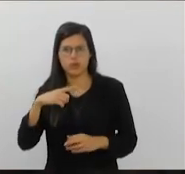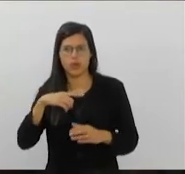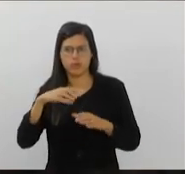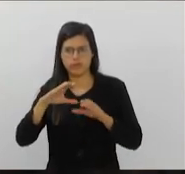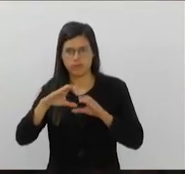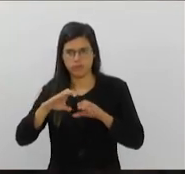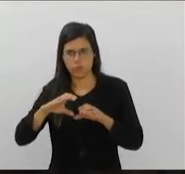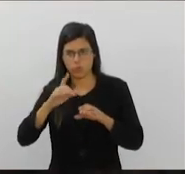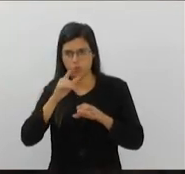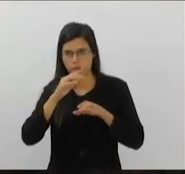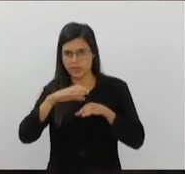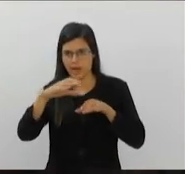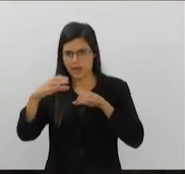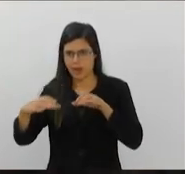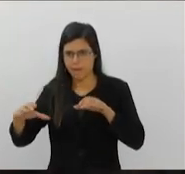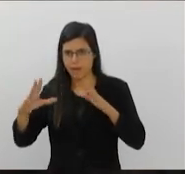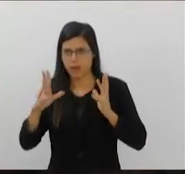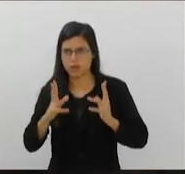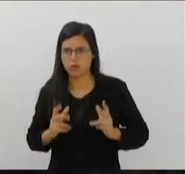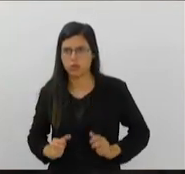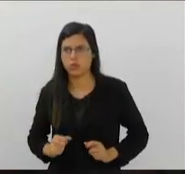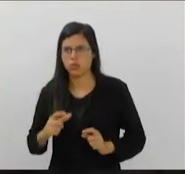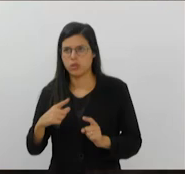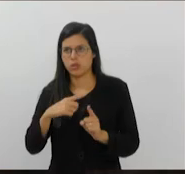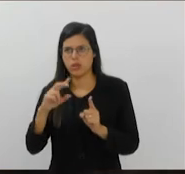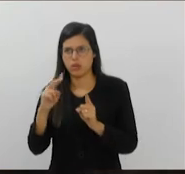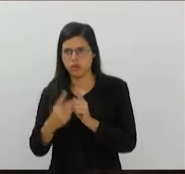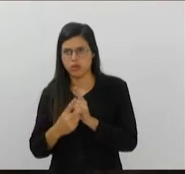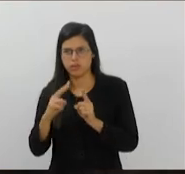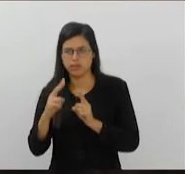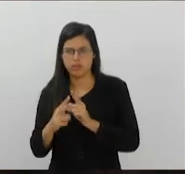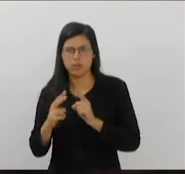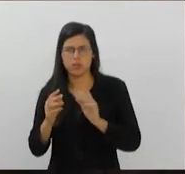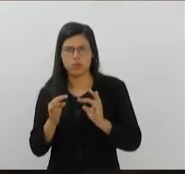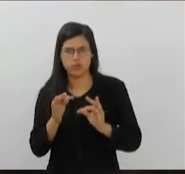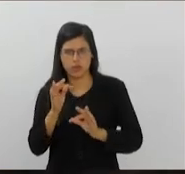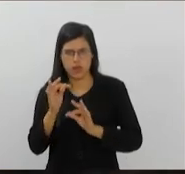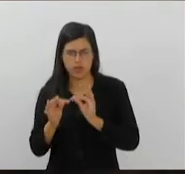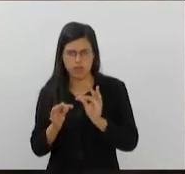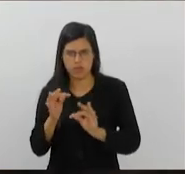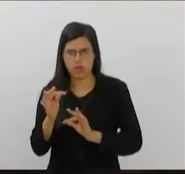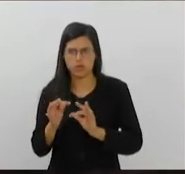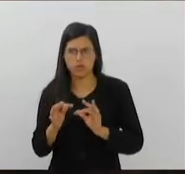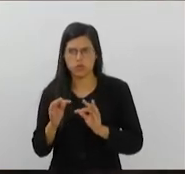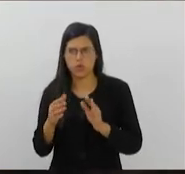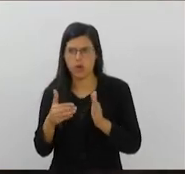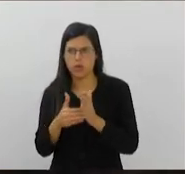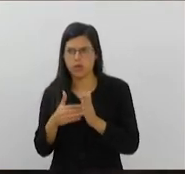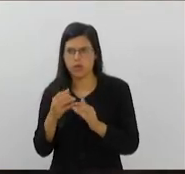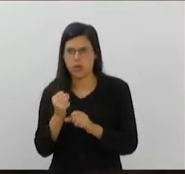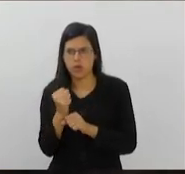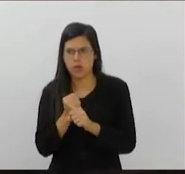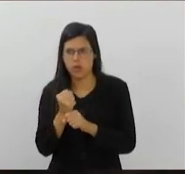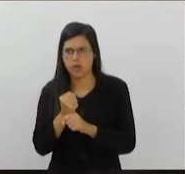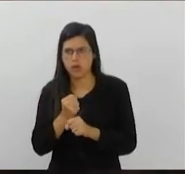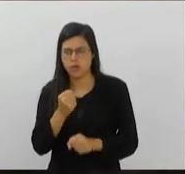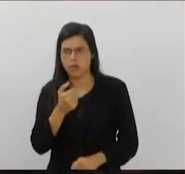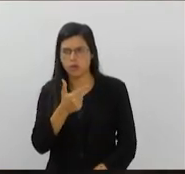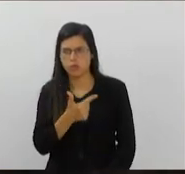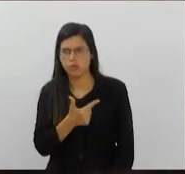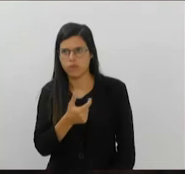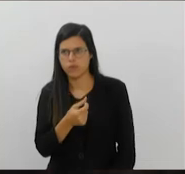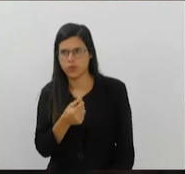justamente a gente tem uma perspectiva de universalização da coleta e tratamento do esgoto até 2030, acho que se não me engano, até